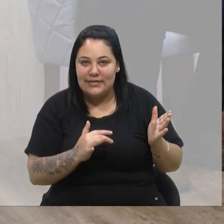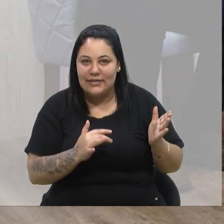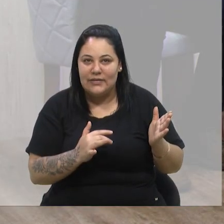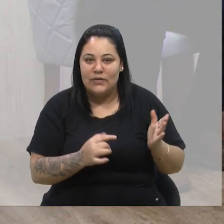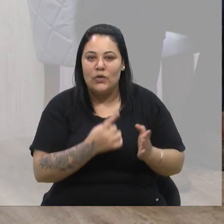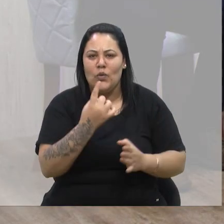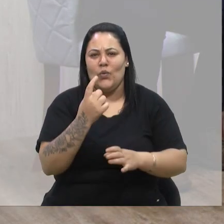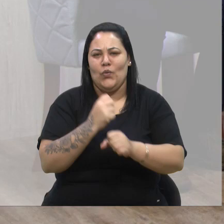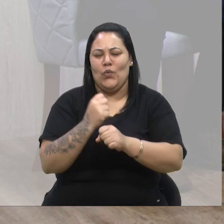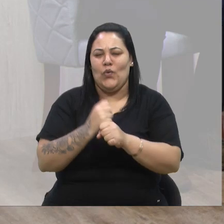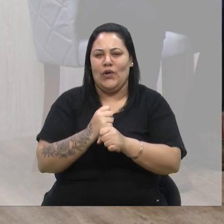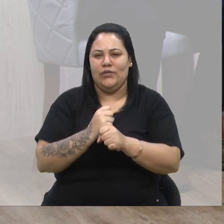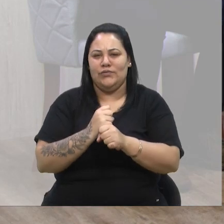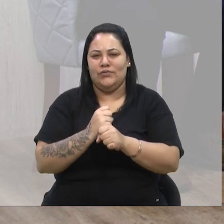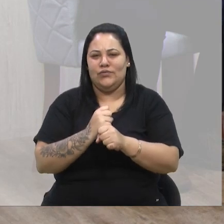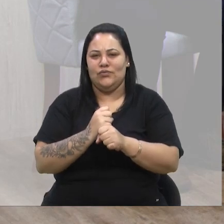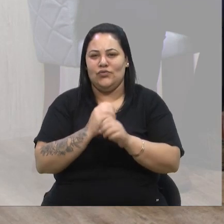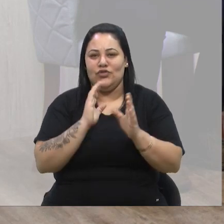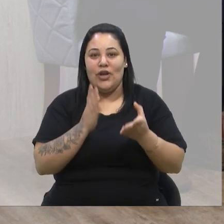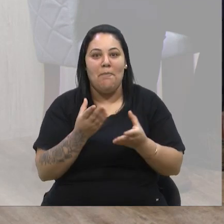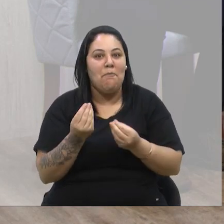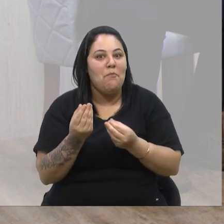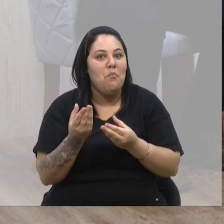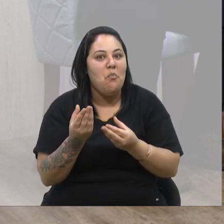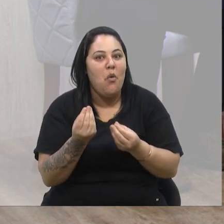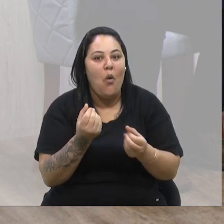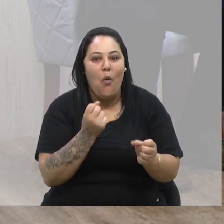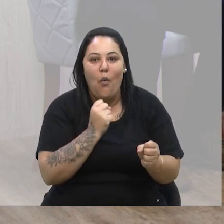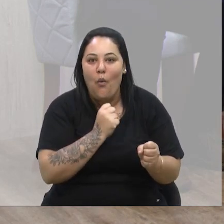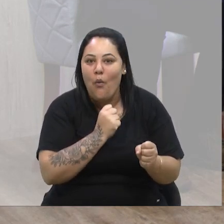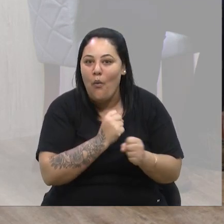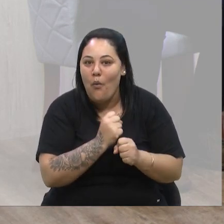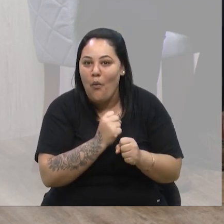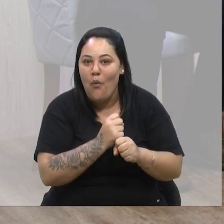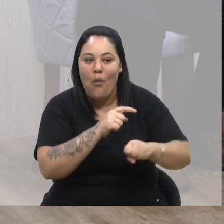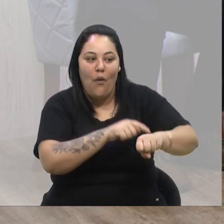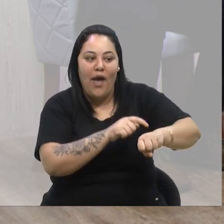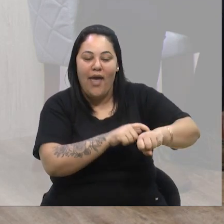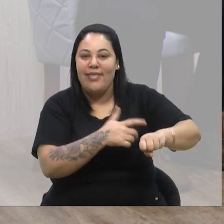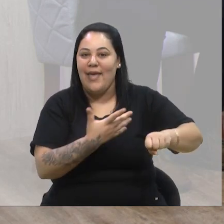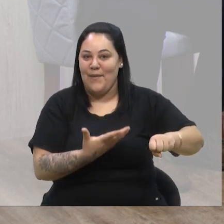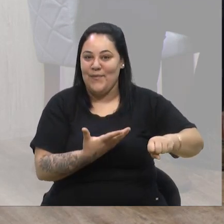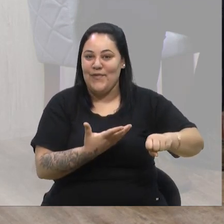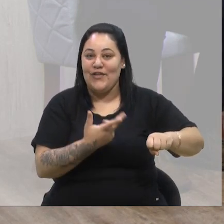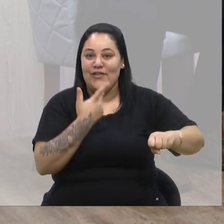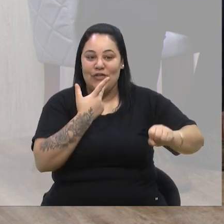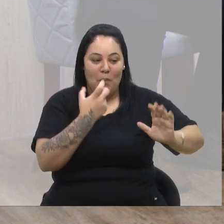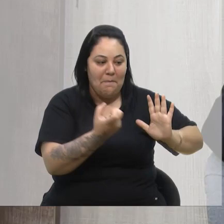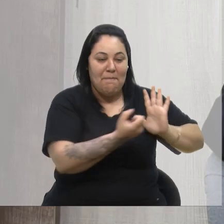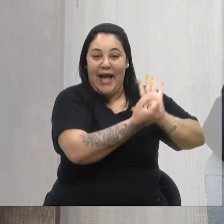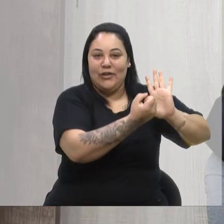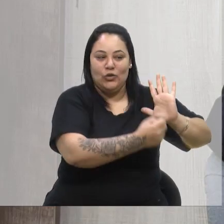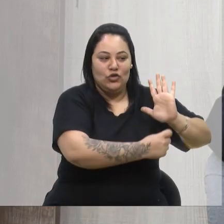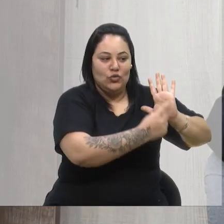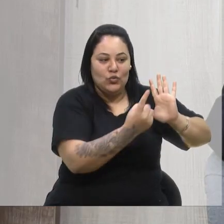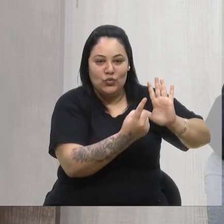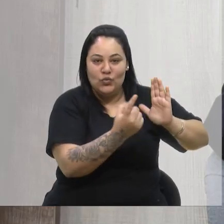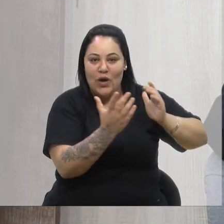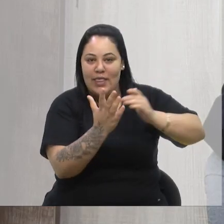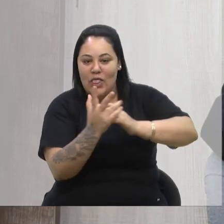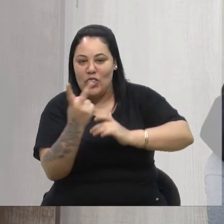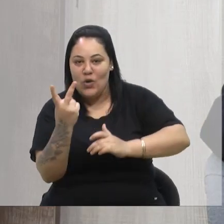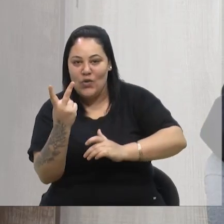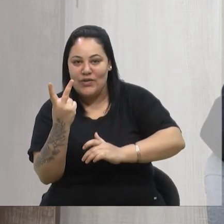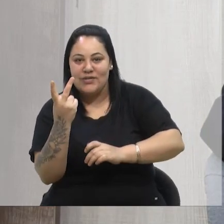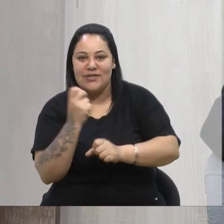ano já é um tempo absurdo. E aqui nós estamos tratando desse impacto do passar de 1 ano, 2 para crianças.